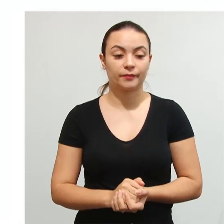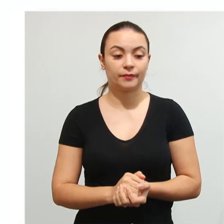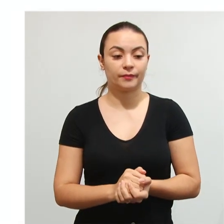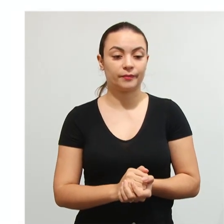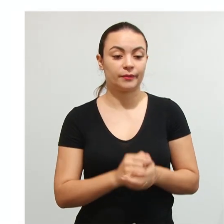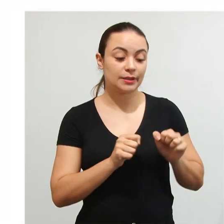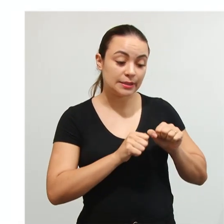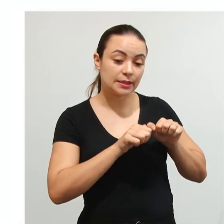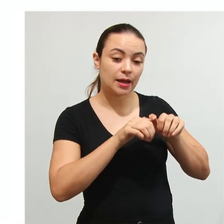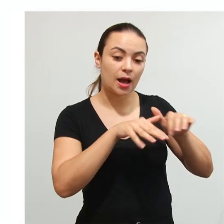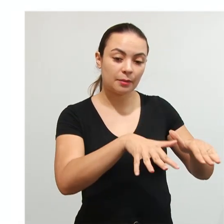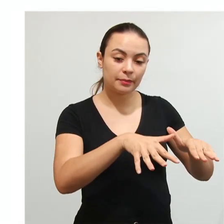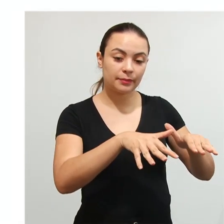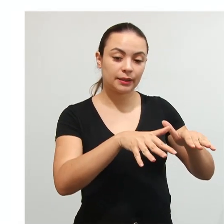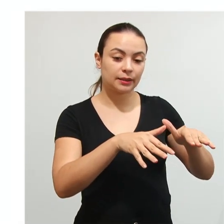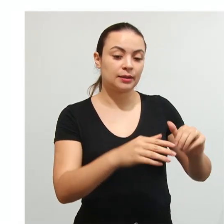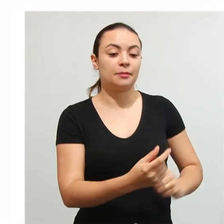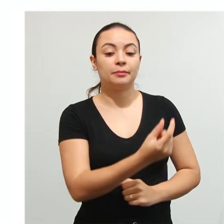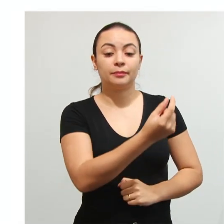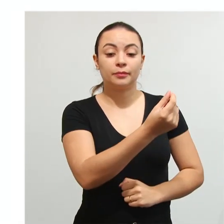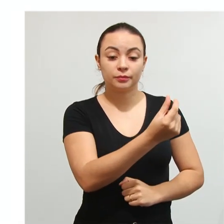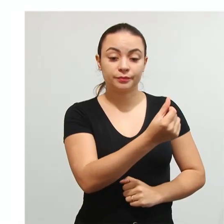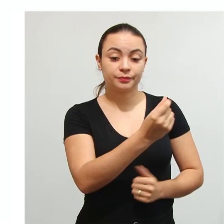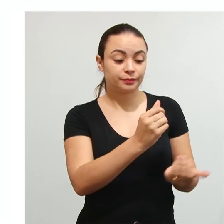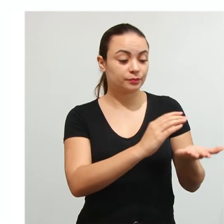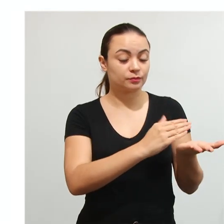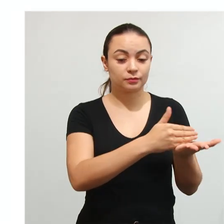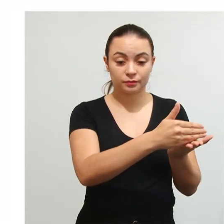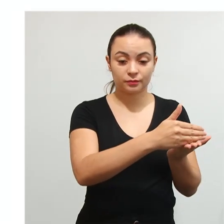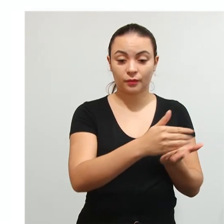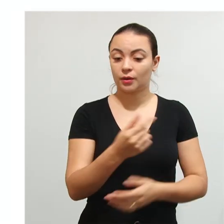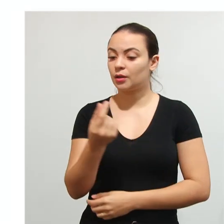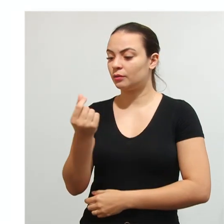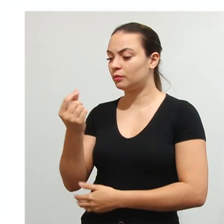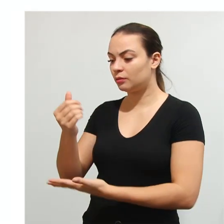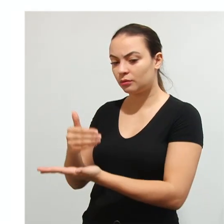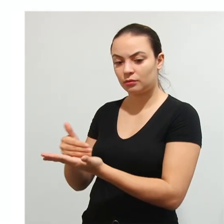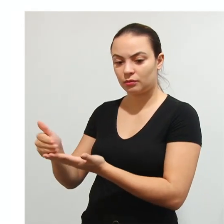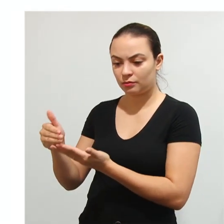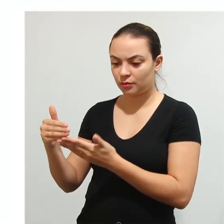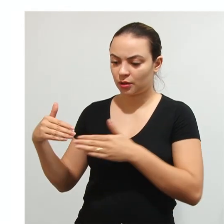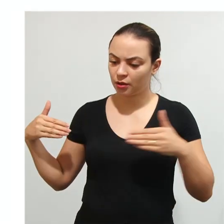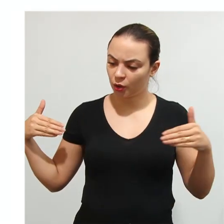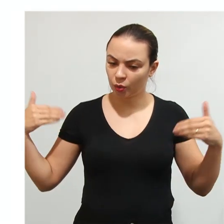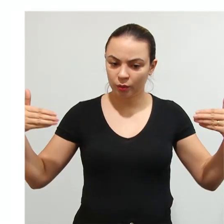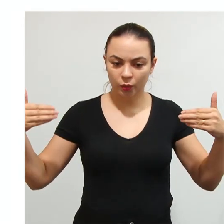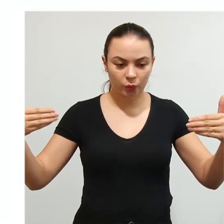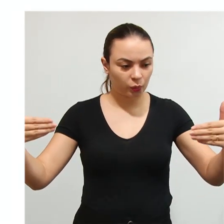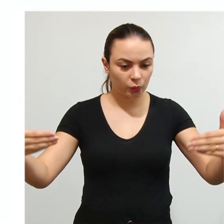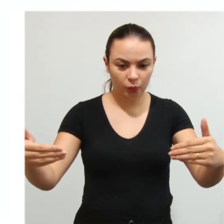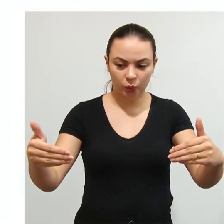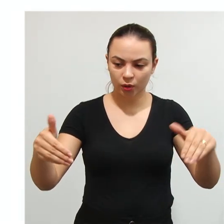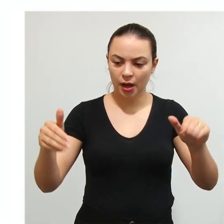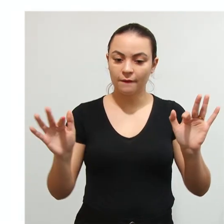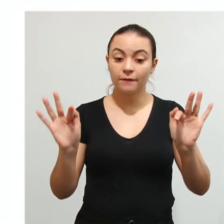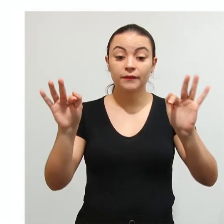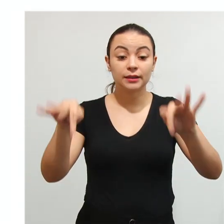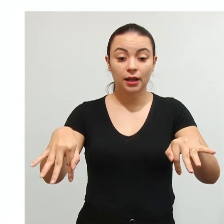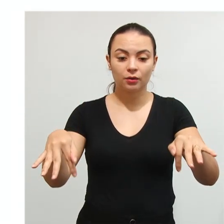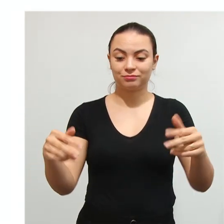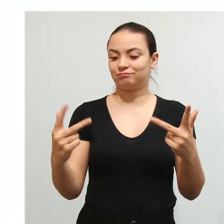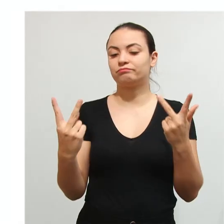montante isso levando em consideração em tempos iguais com isso para eu achar por exemplo uma taxa